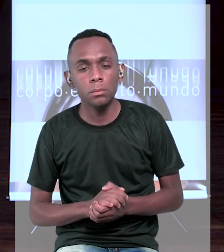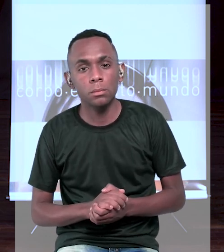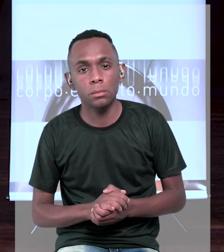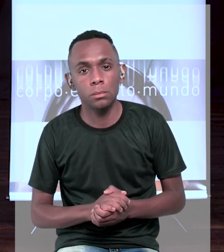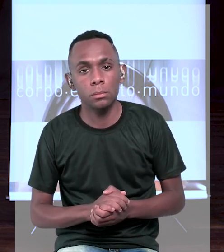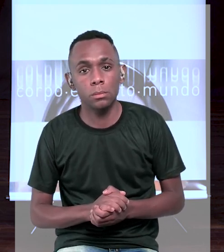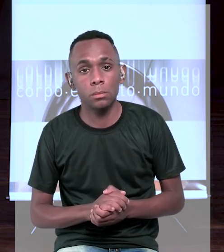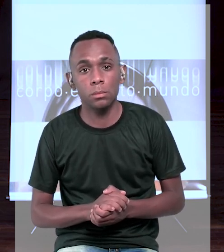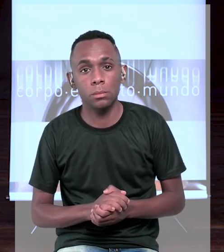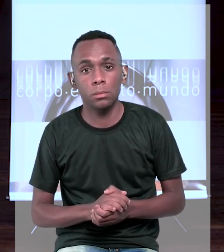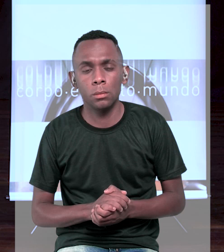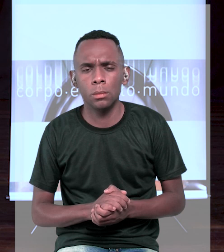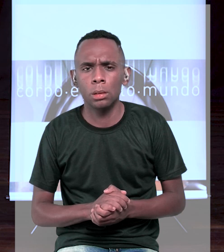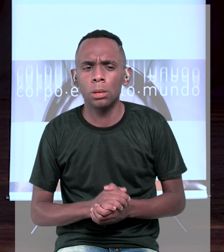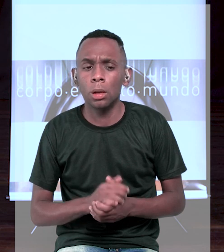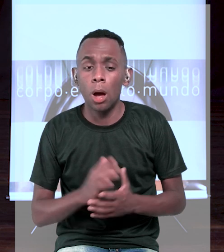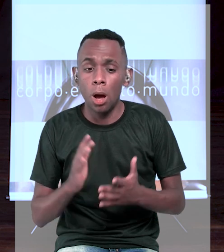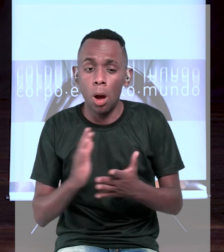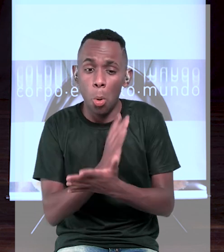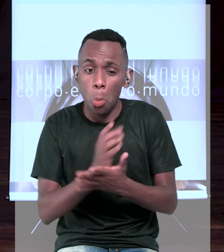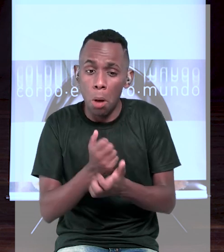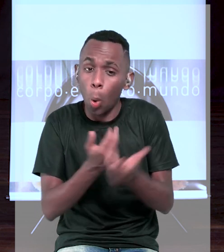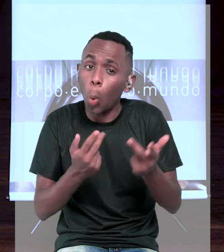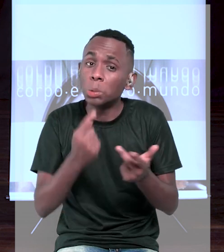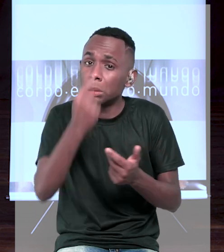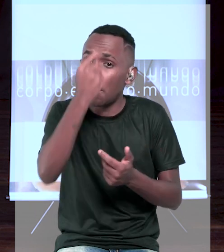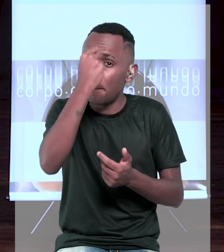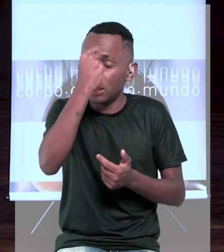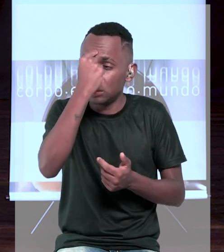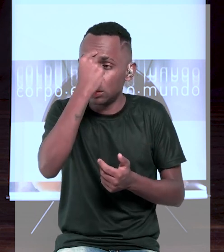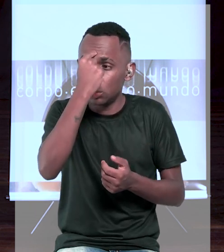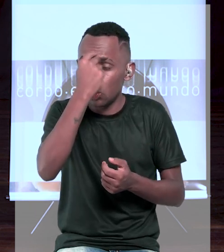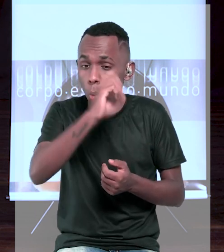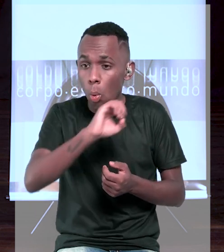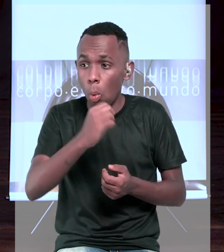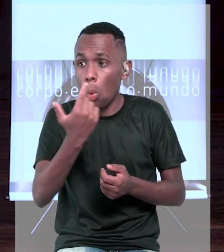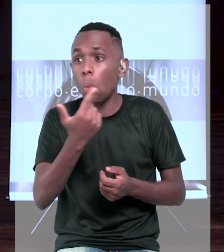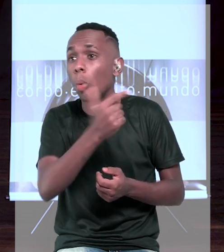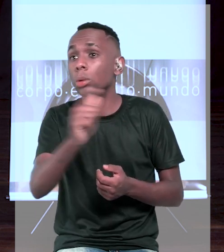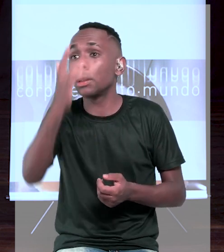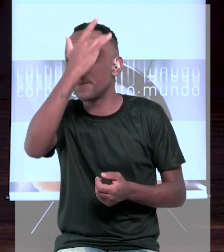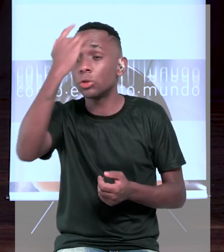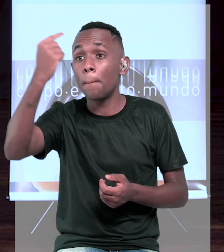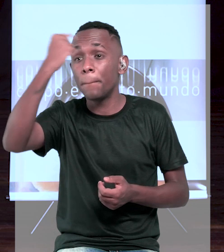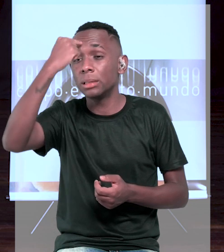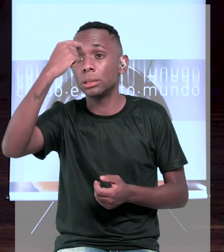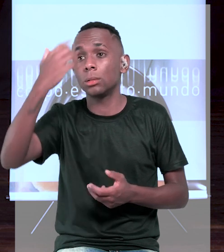Algo está pensando, e algo está pensando por nós. Mesmo que a gente